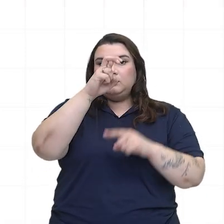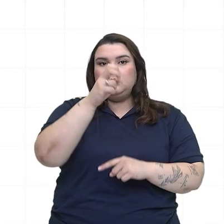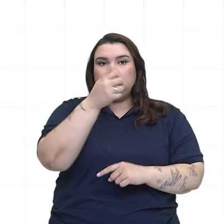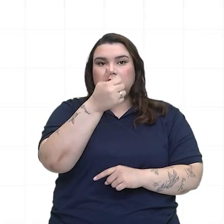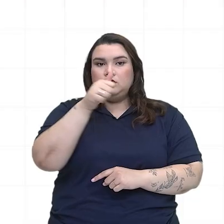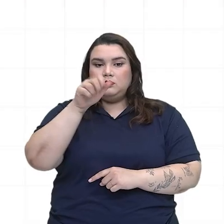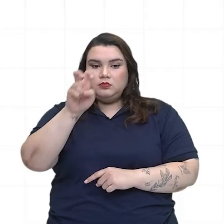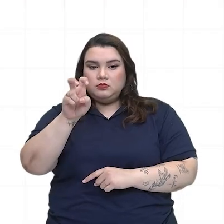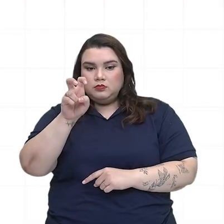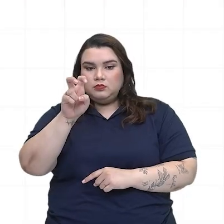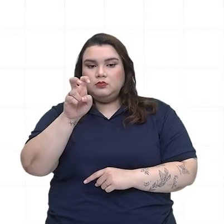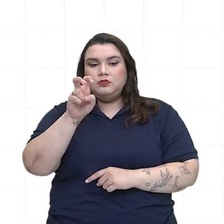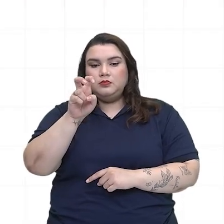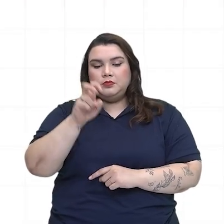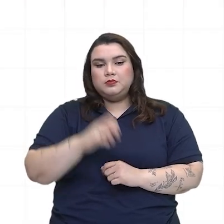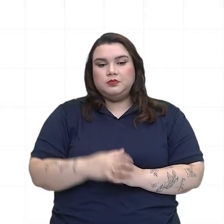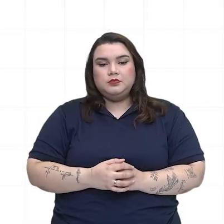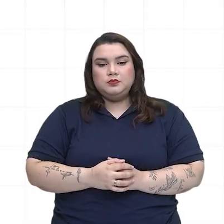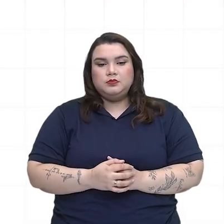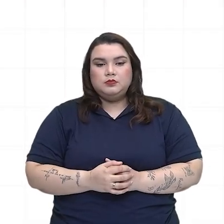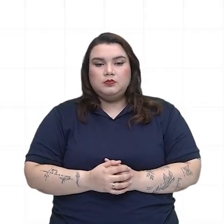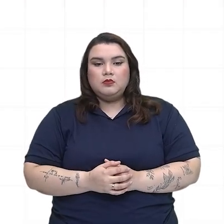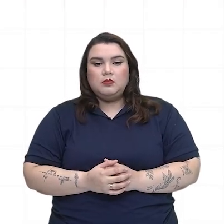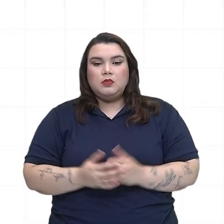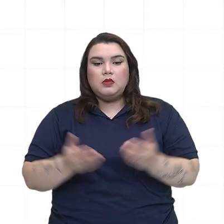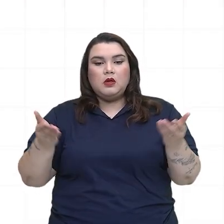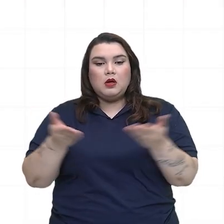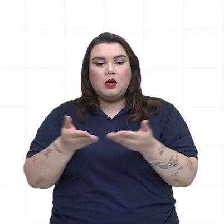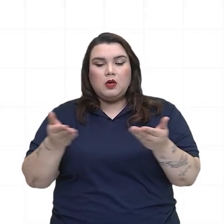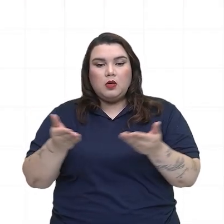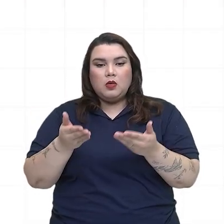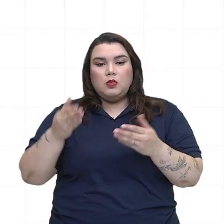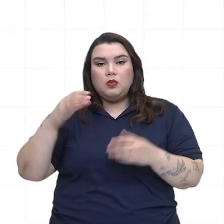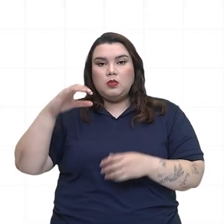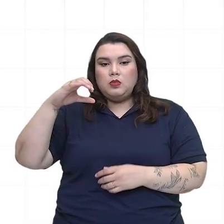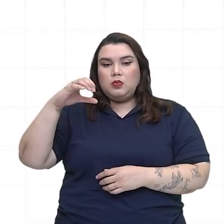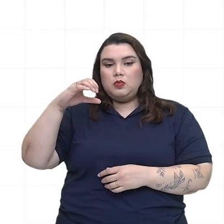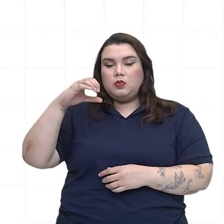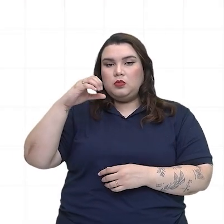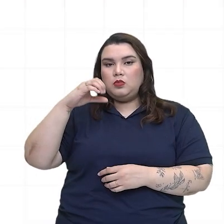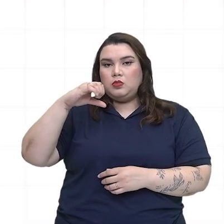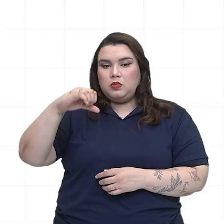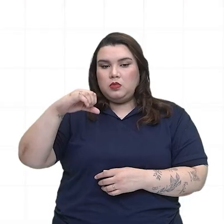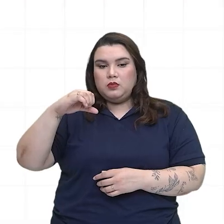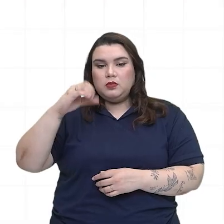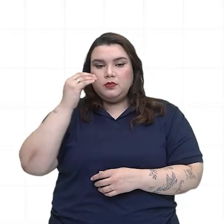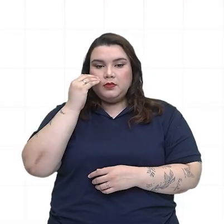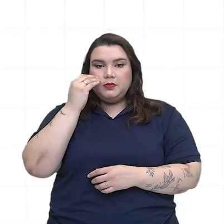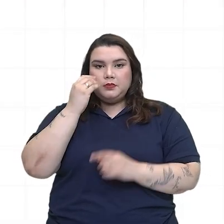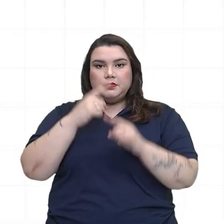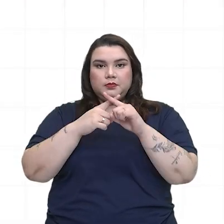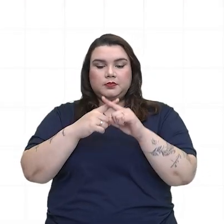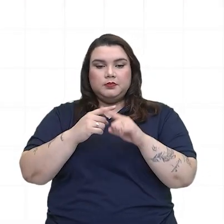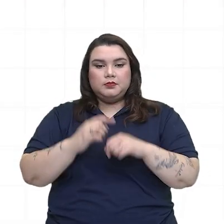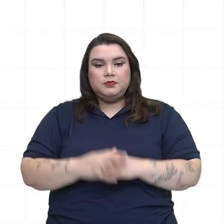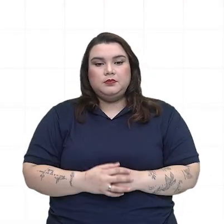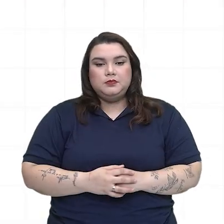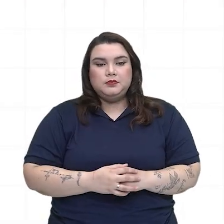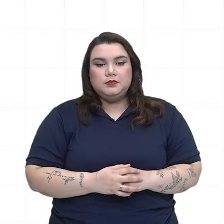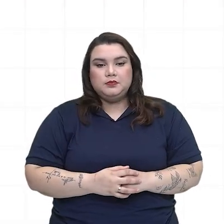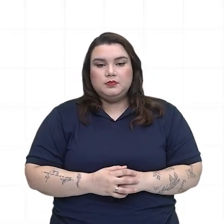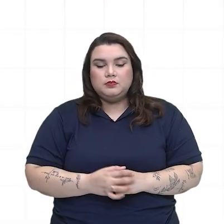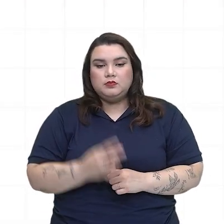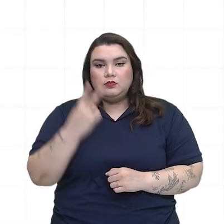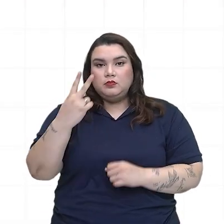5, 15. Agora a gente multiplica o 9. Vou fazer de outra cor aqui para diferenciar.